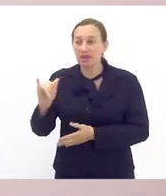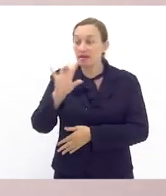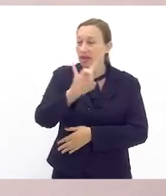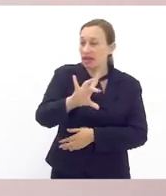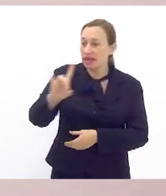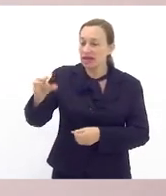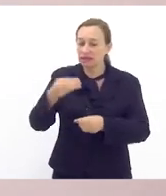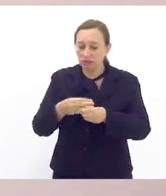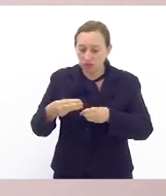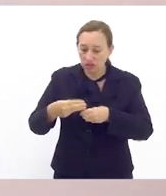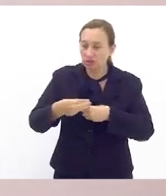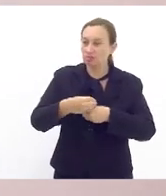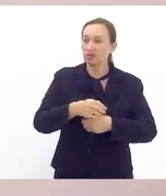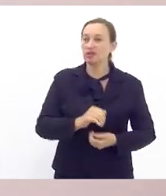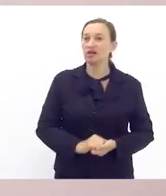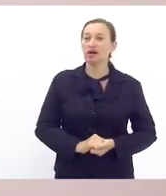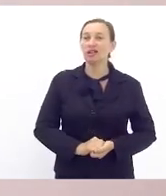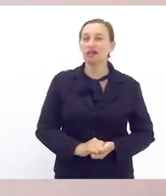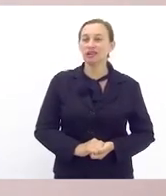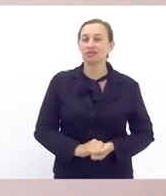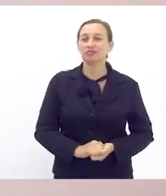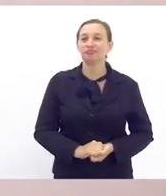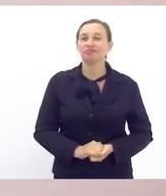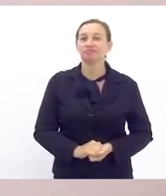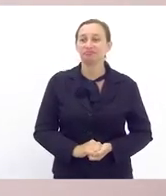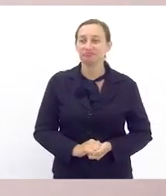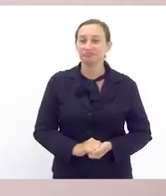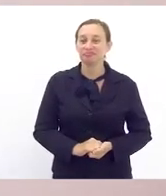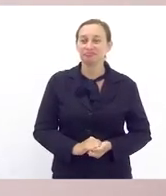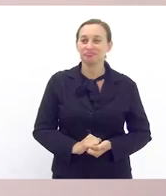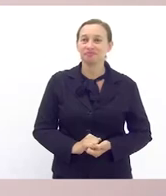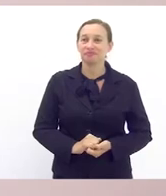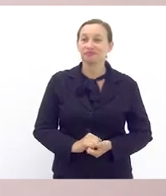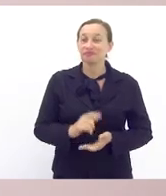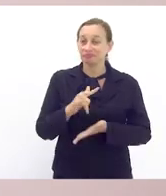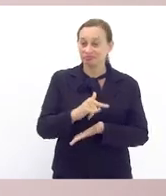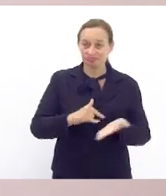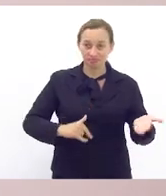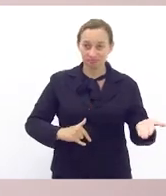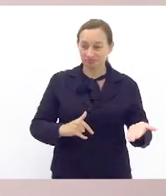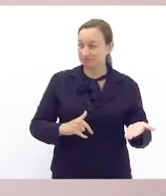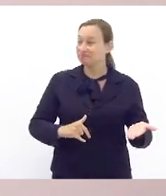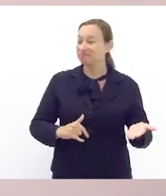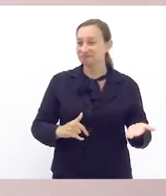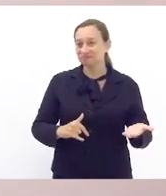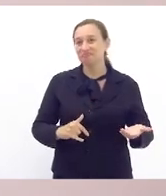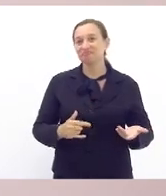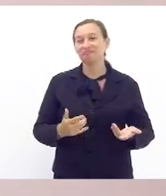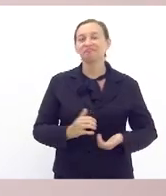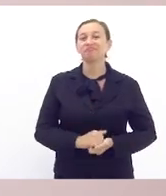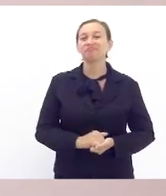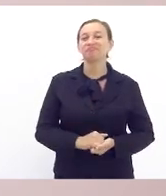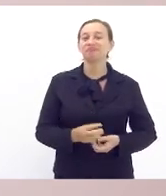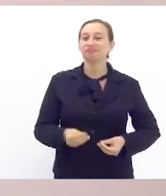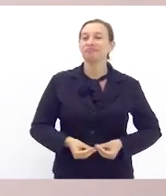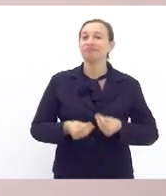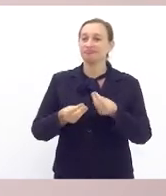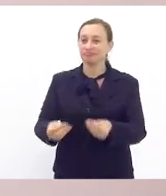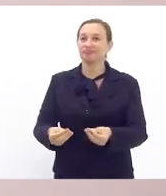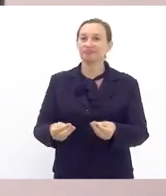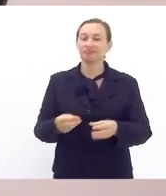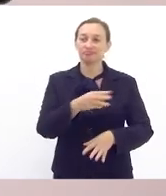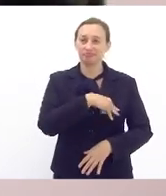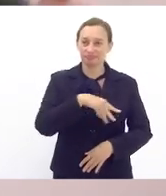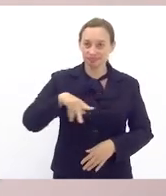porque isso Vai juntar documentos para que possa ser entregue tanto